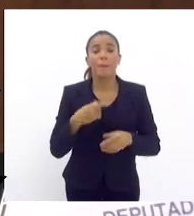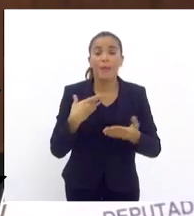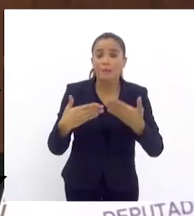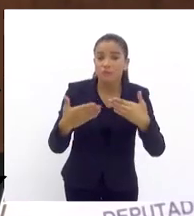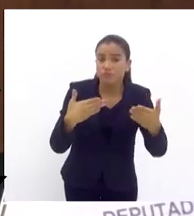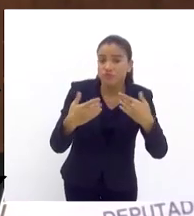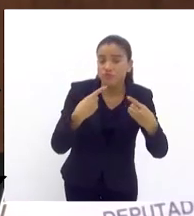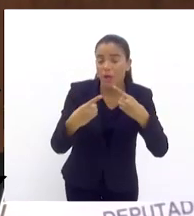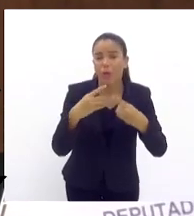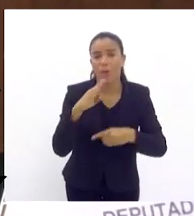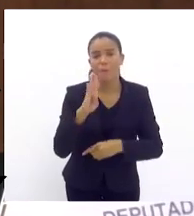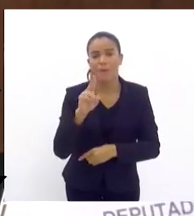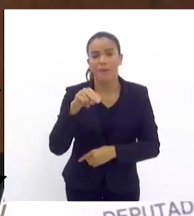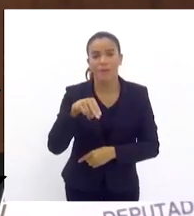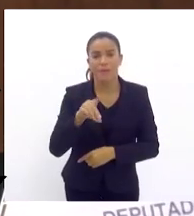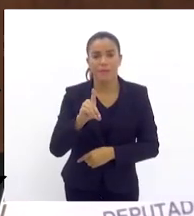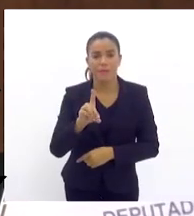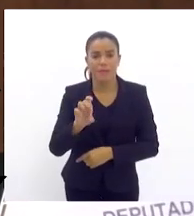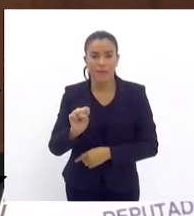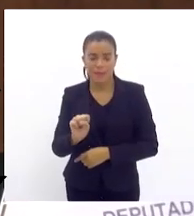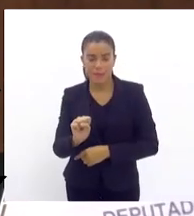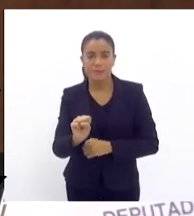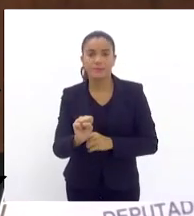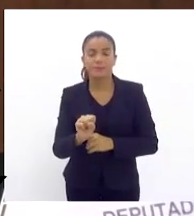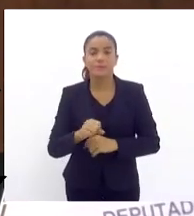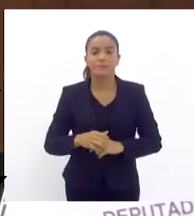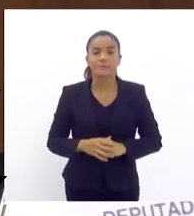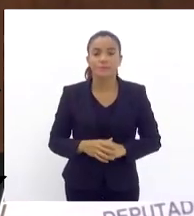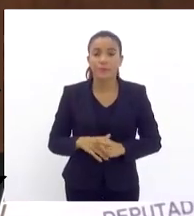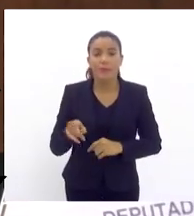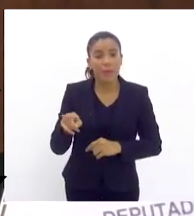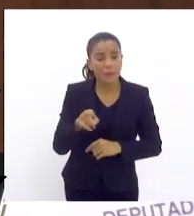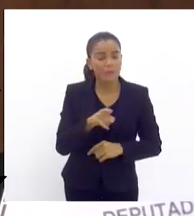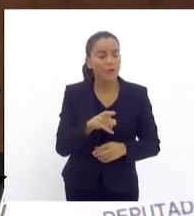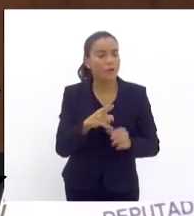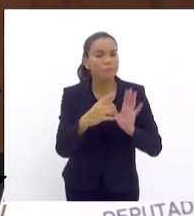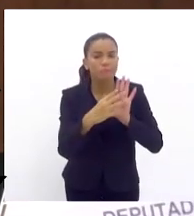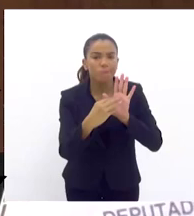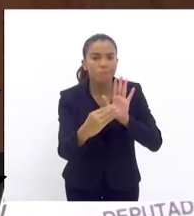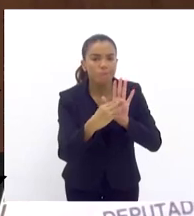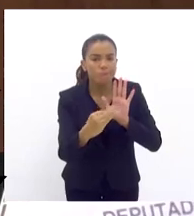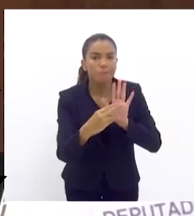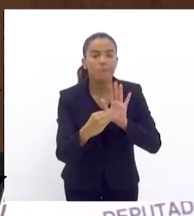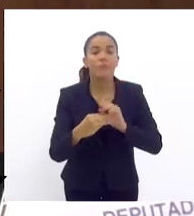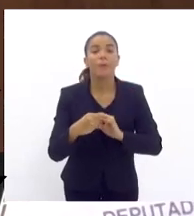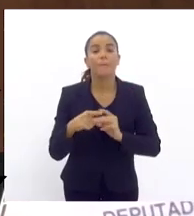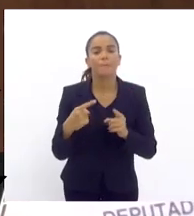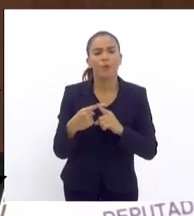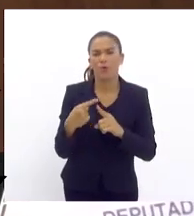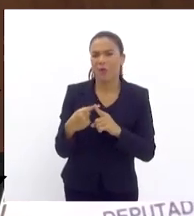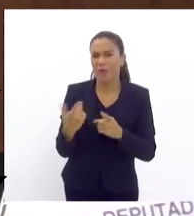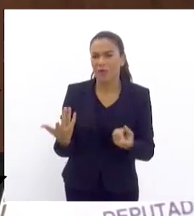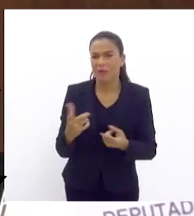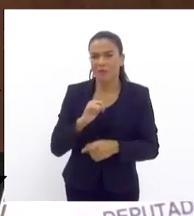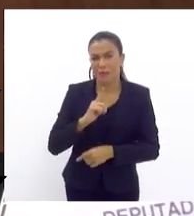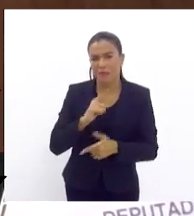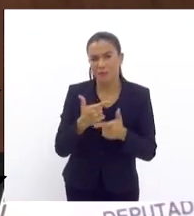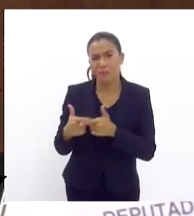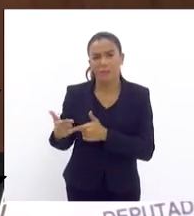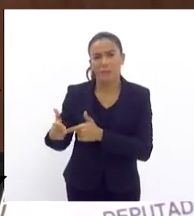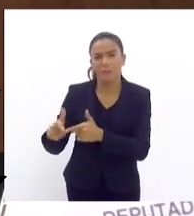que foi o ente estruturador da modelagem financeira. Eu estou falando isso porque tem